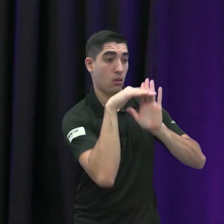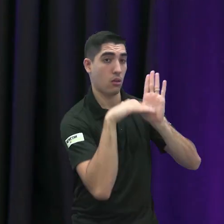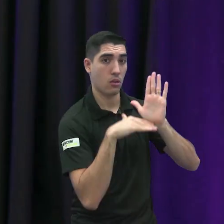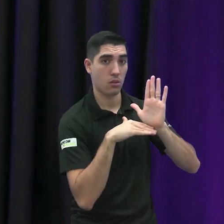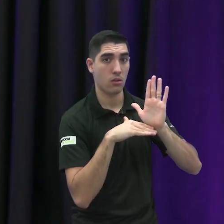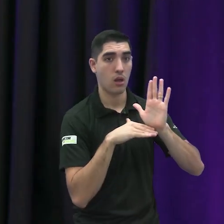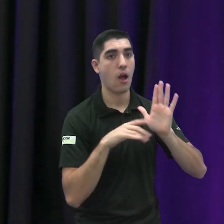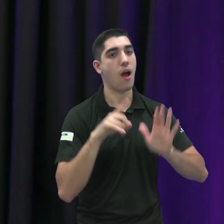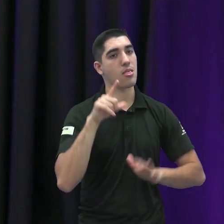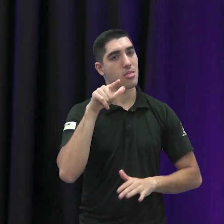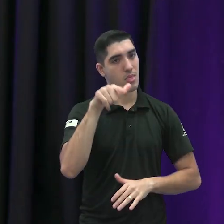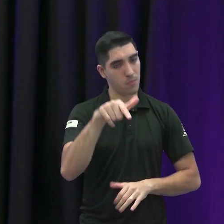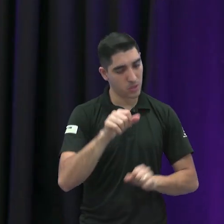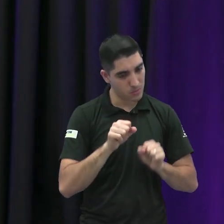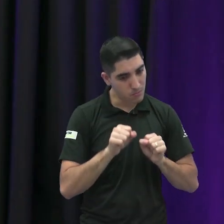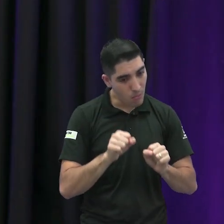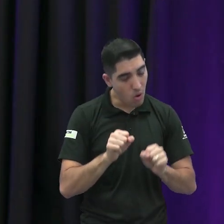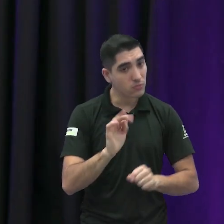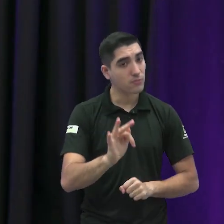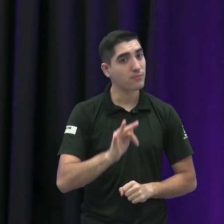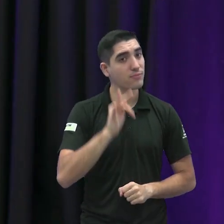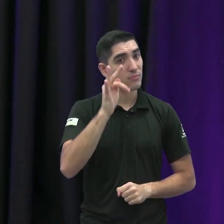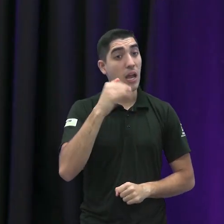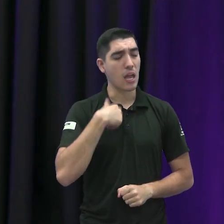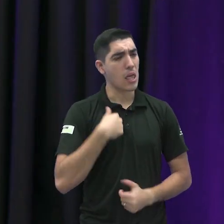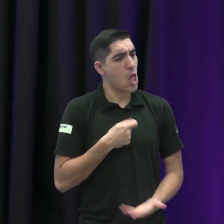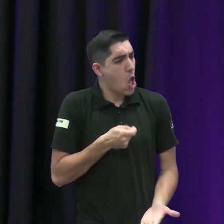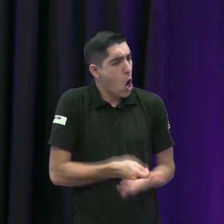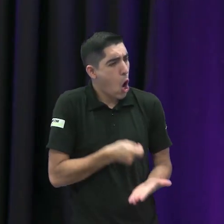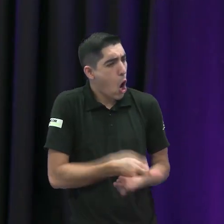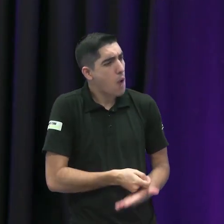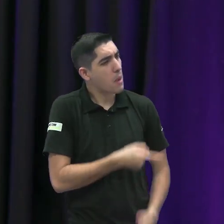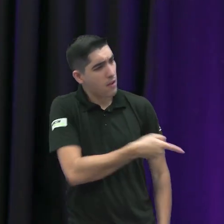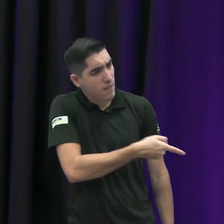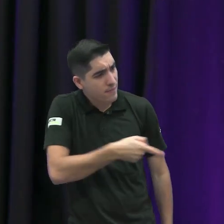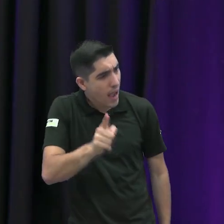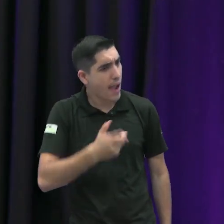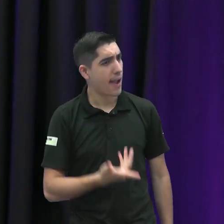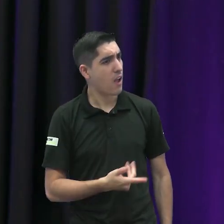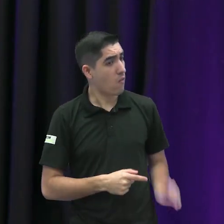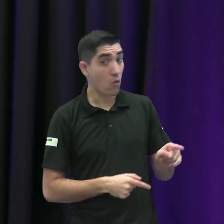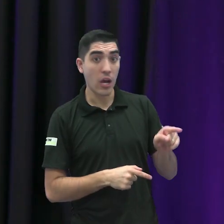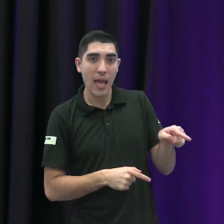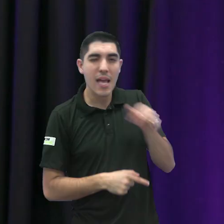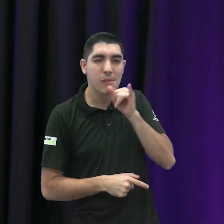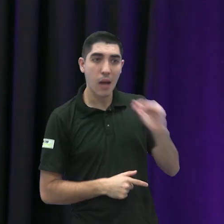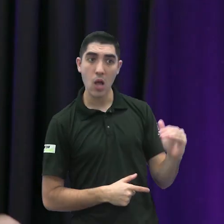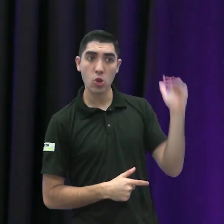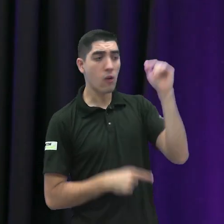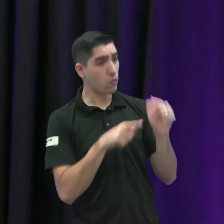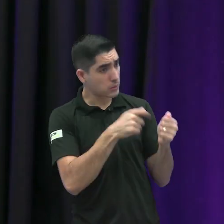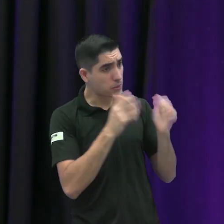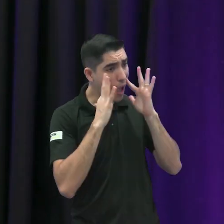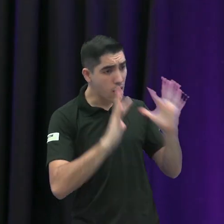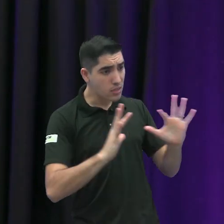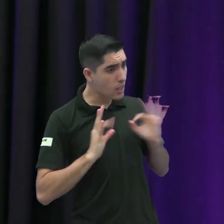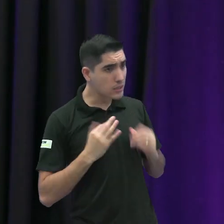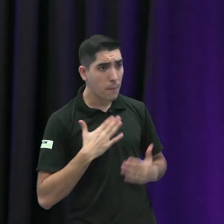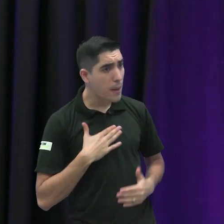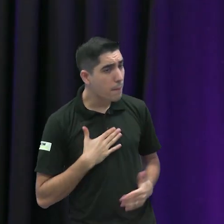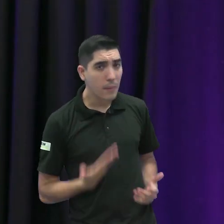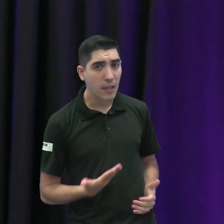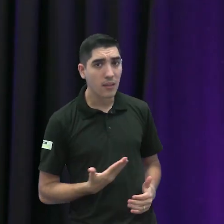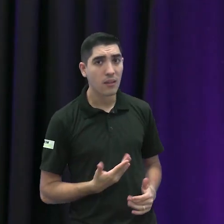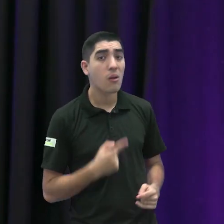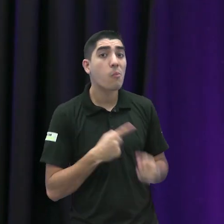coisa. Depois tem um risco muito grande. Lá na frente, eu cobrar essa criança, esse aí que já é adulto, de me dar